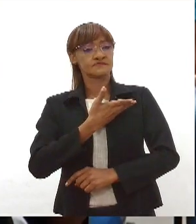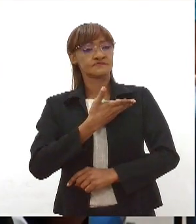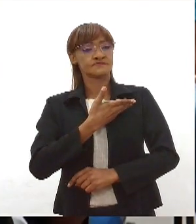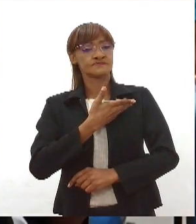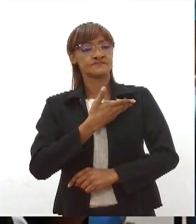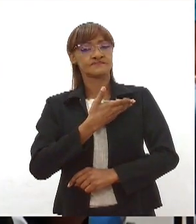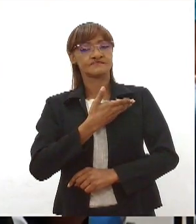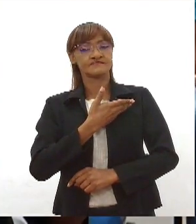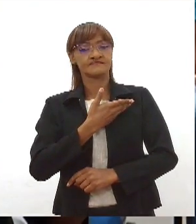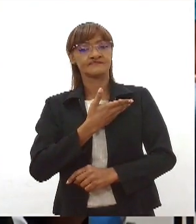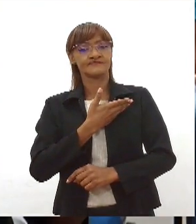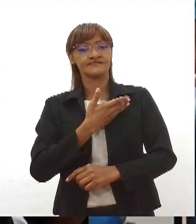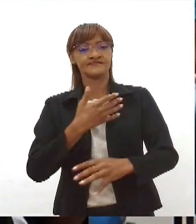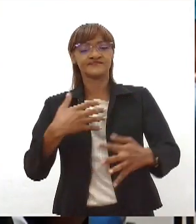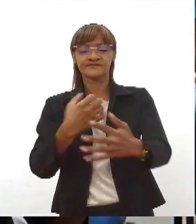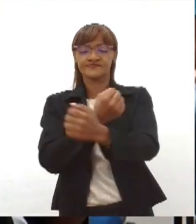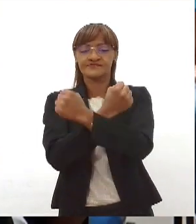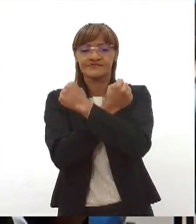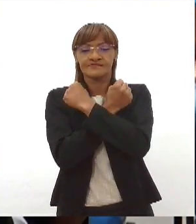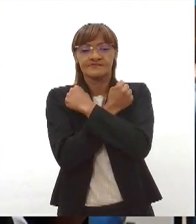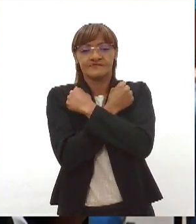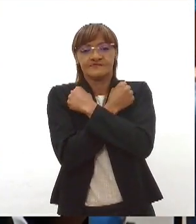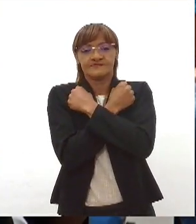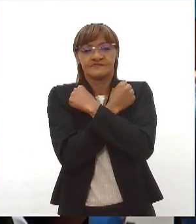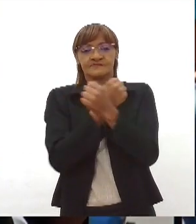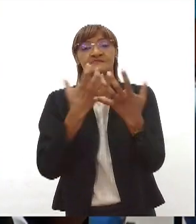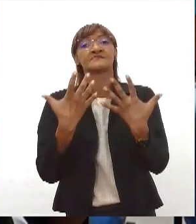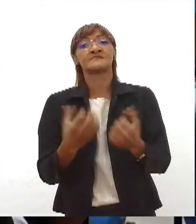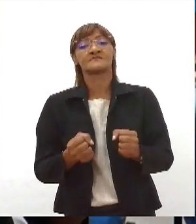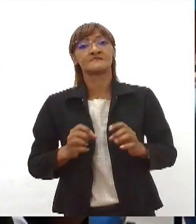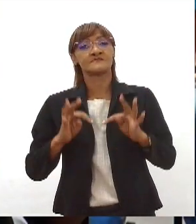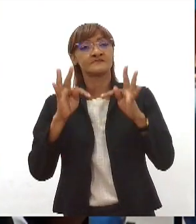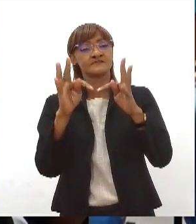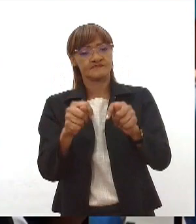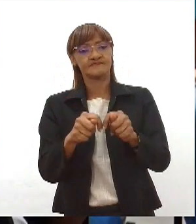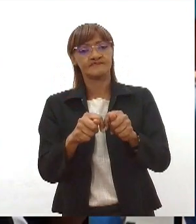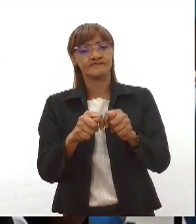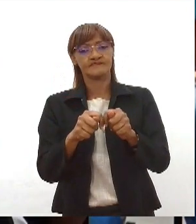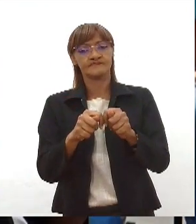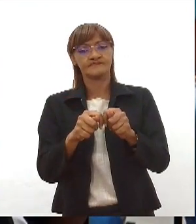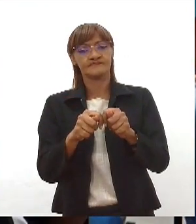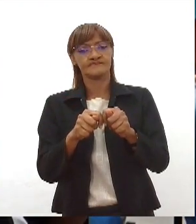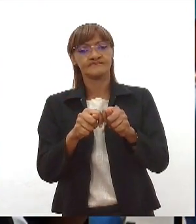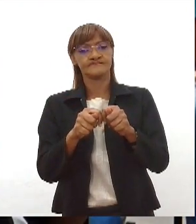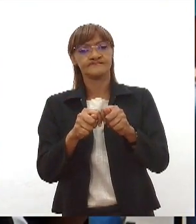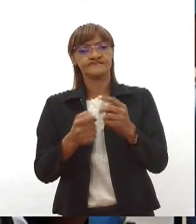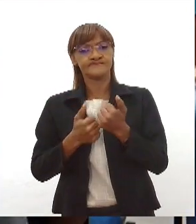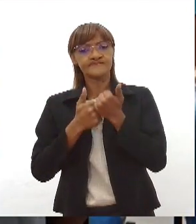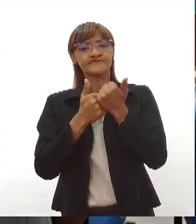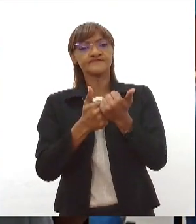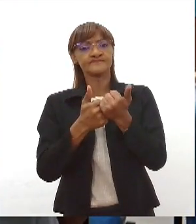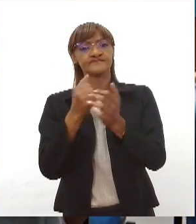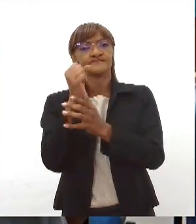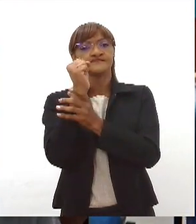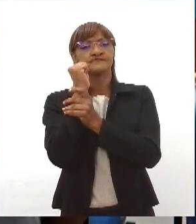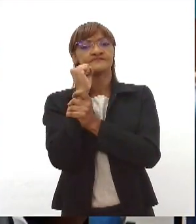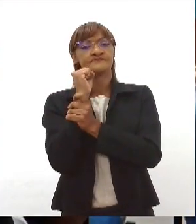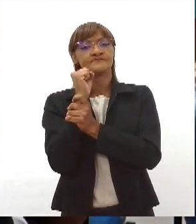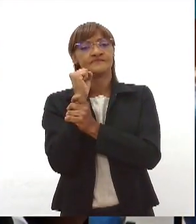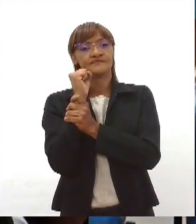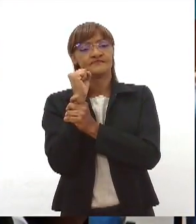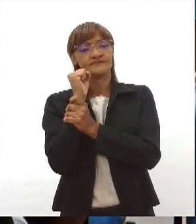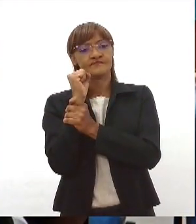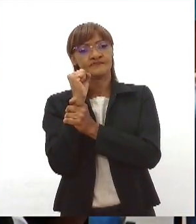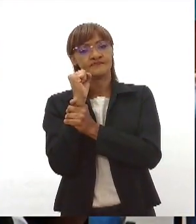a todos da casa que defende a casa com muita segurança que